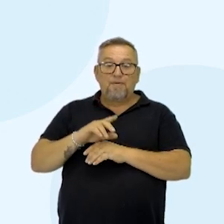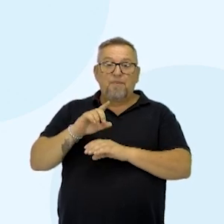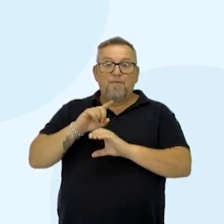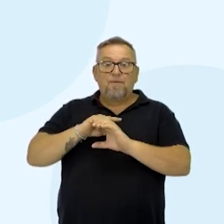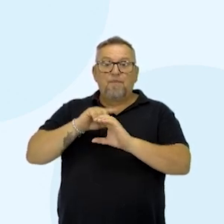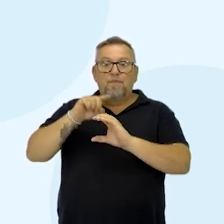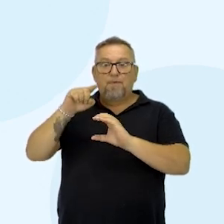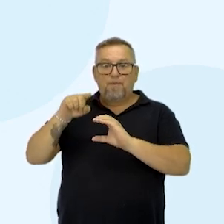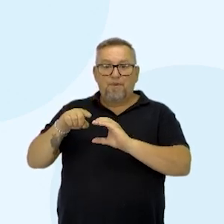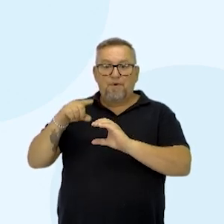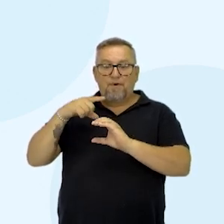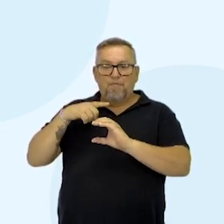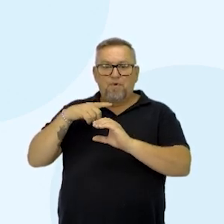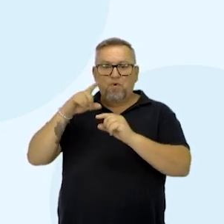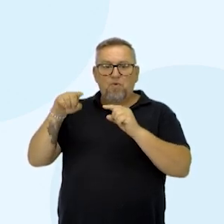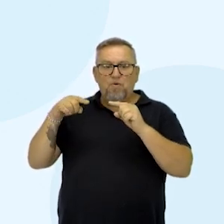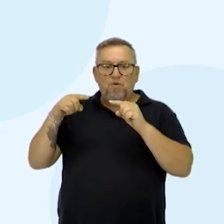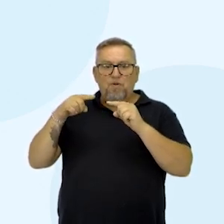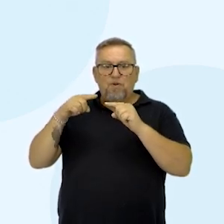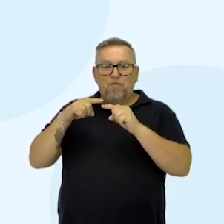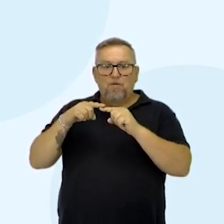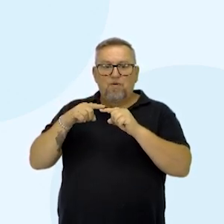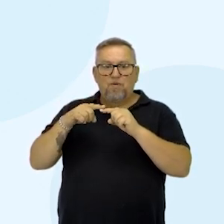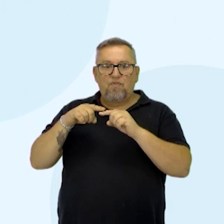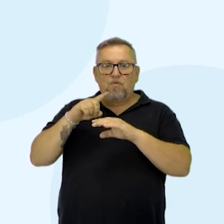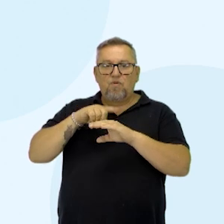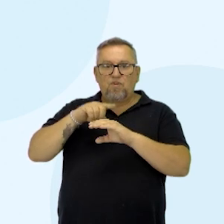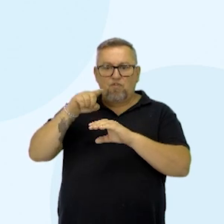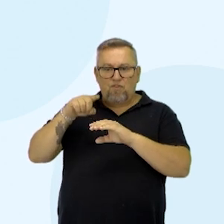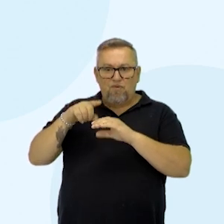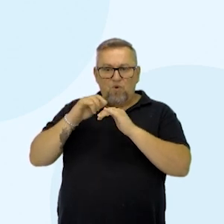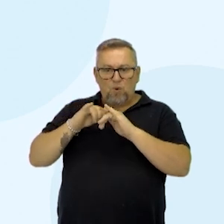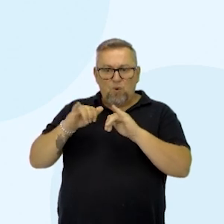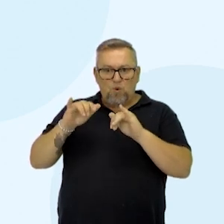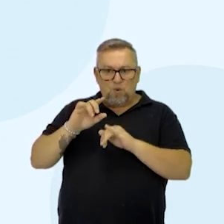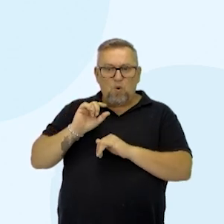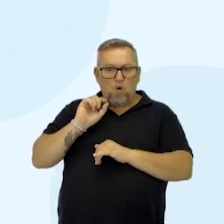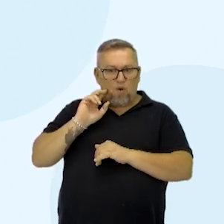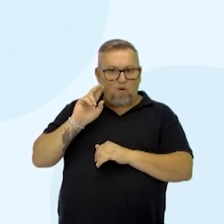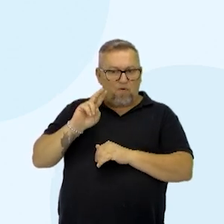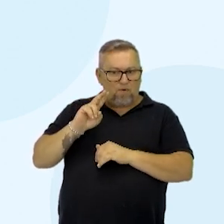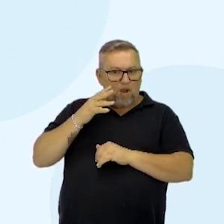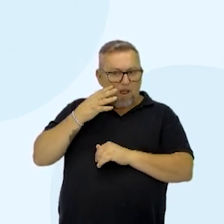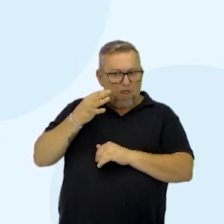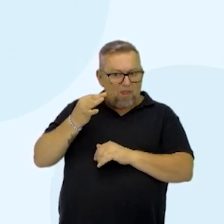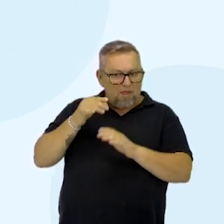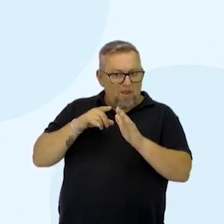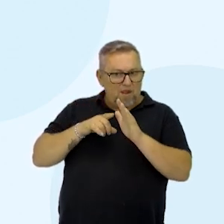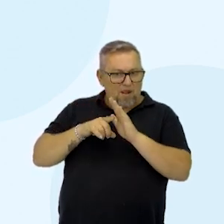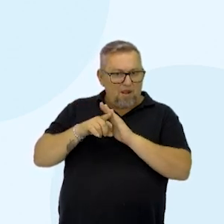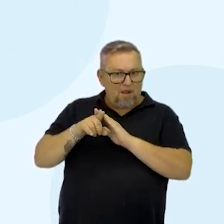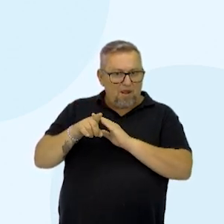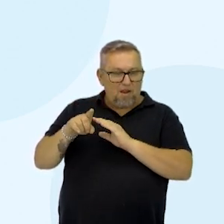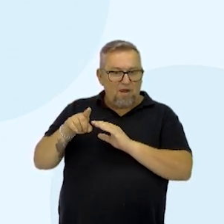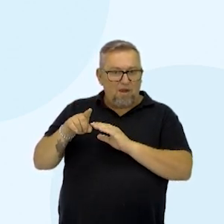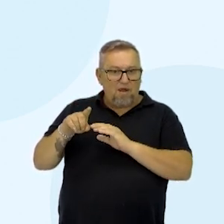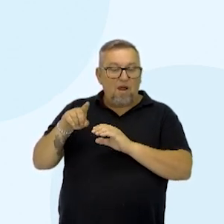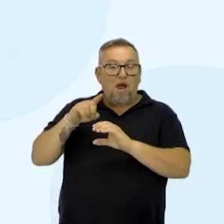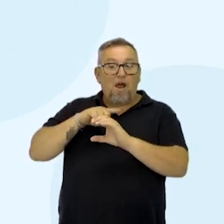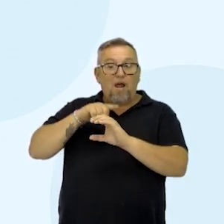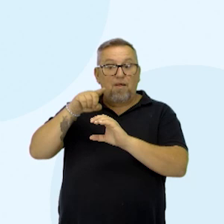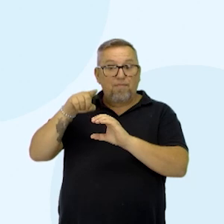de divulgação científica, ele tem a mesma finalidade de um artigo científico? Olha, presta atenção nesse detalhe.